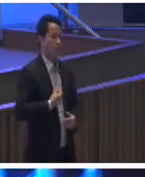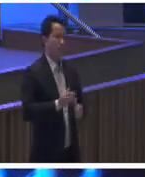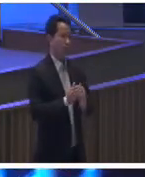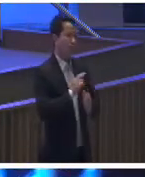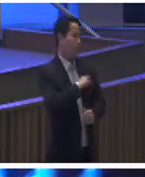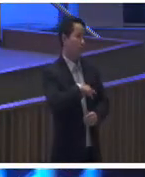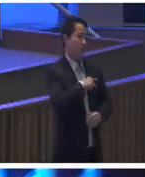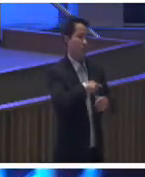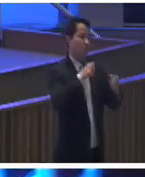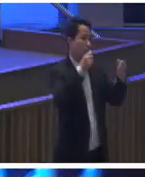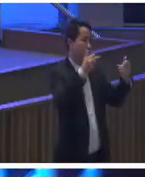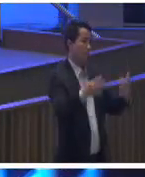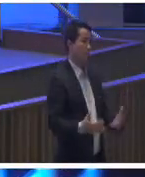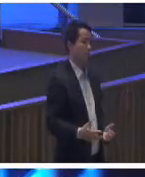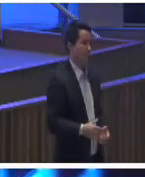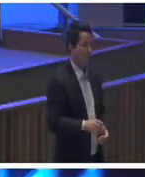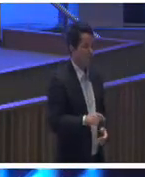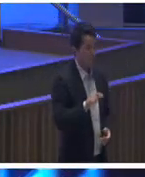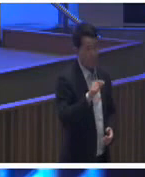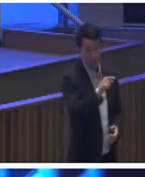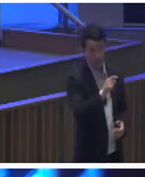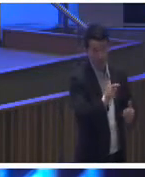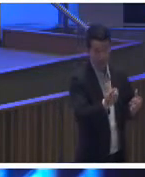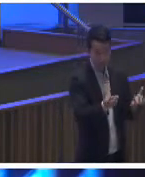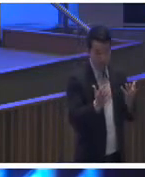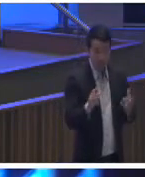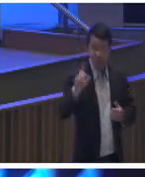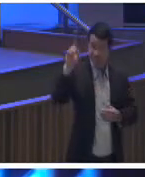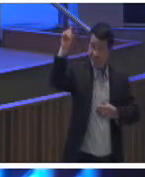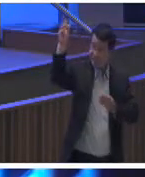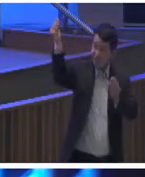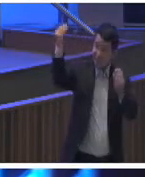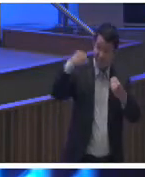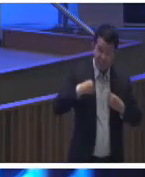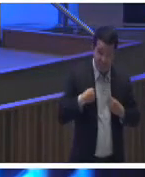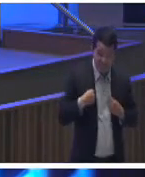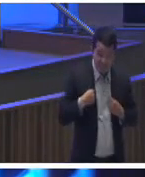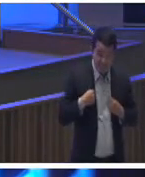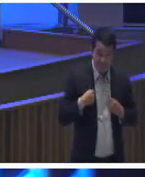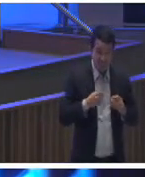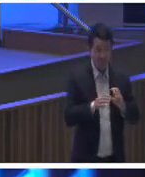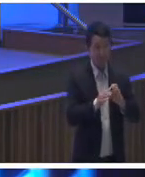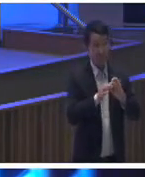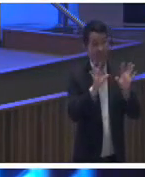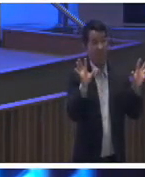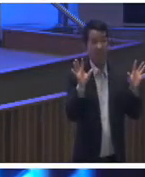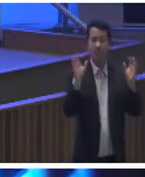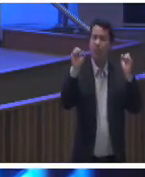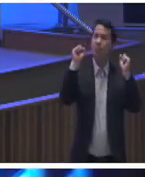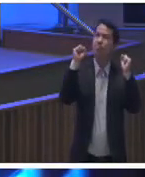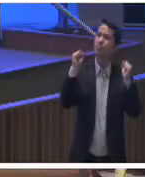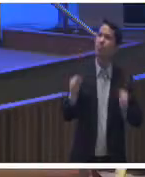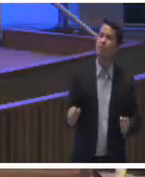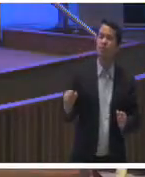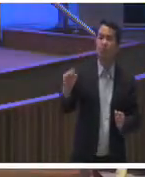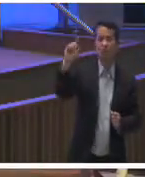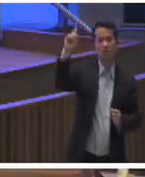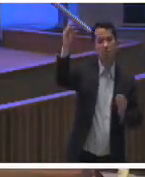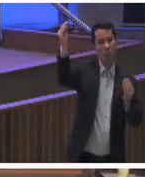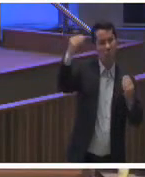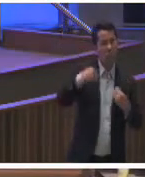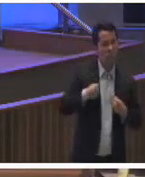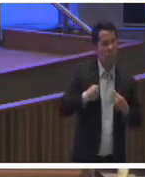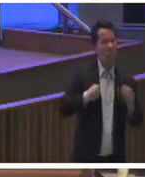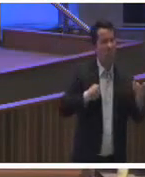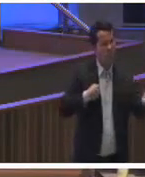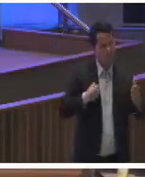quer saber uma credencial? Então leva o poder de Deus para a tua vida. As armas de Deus precisam